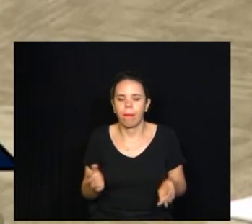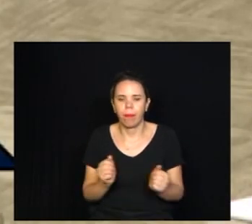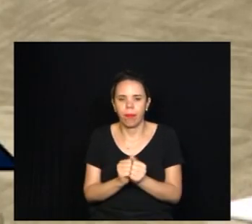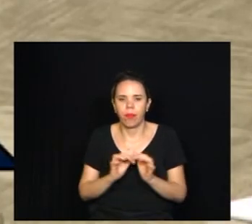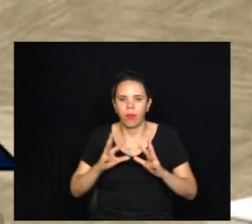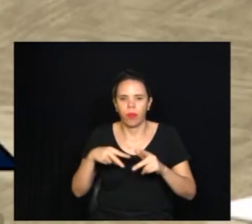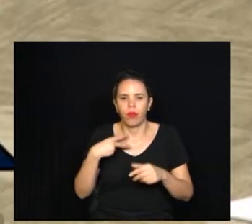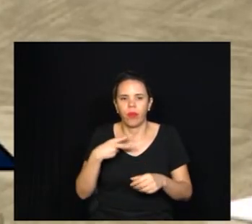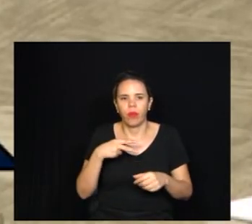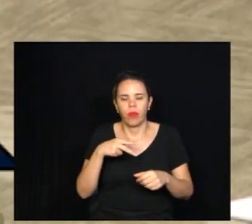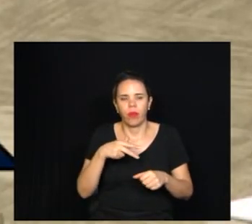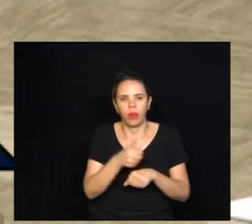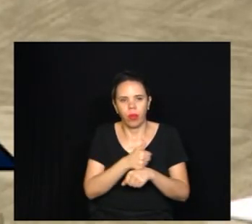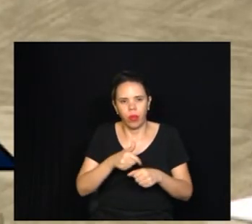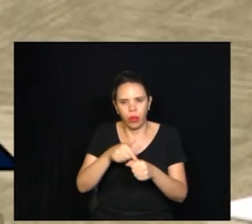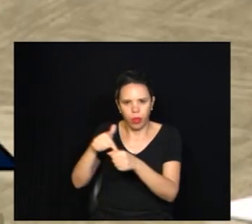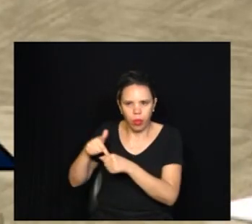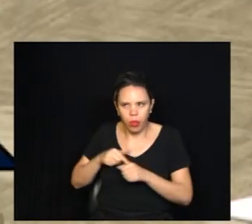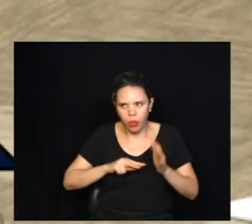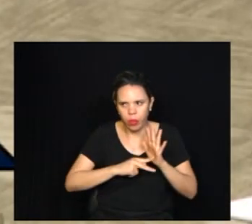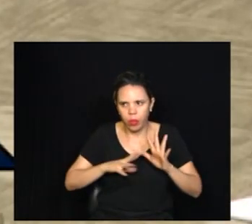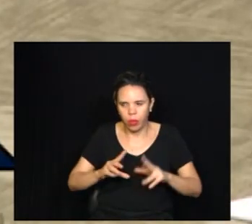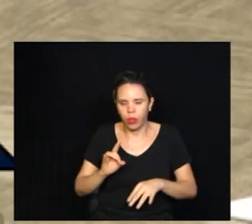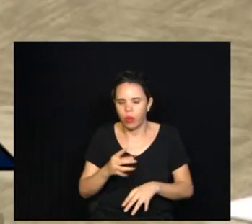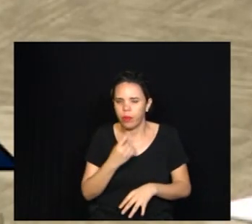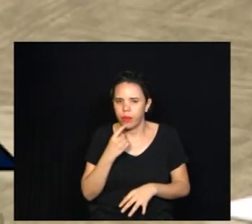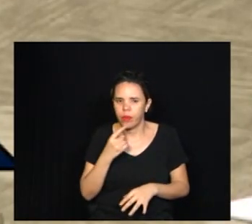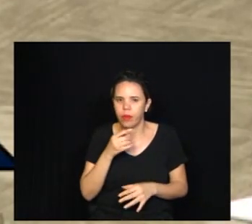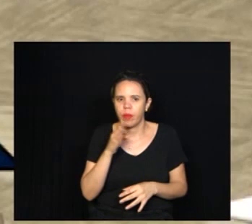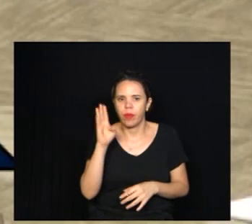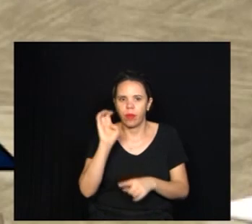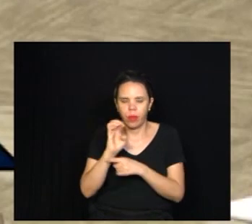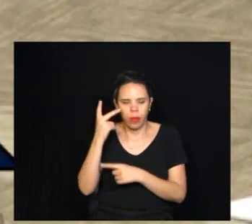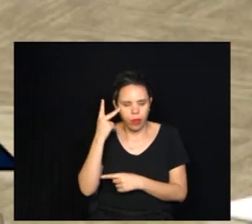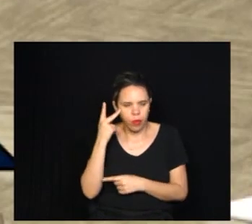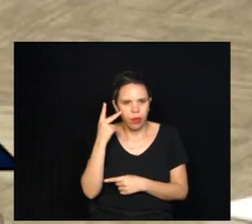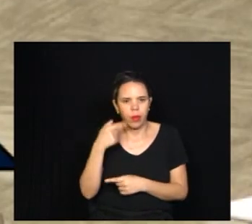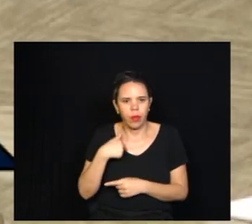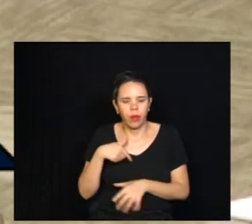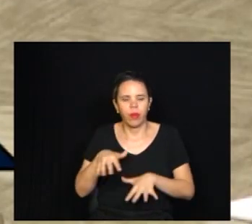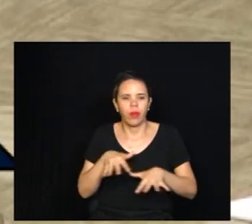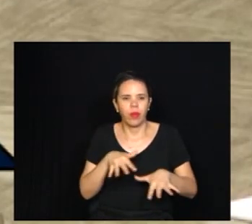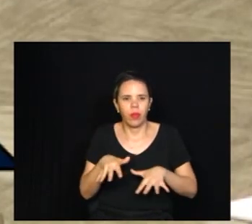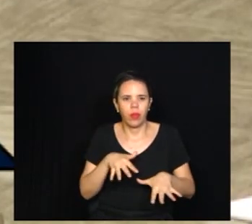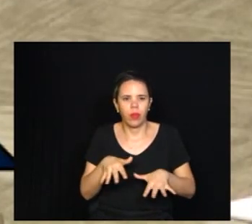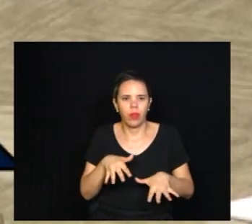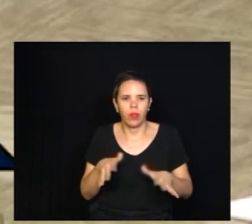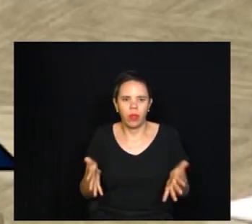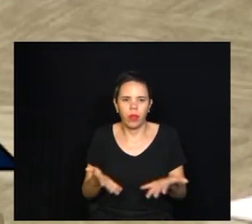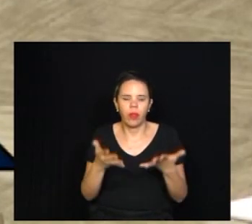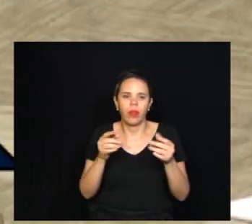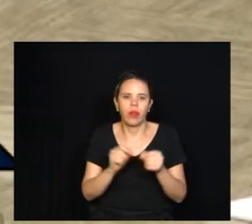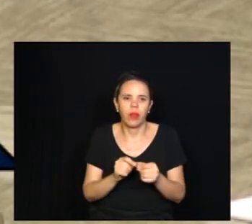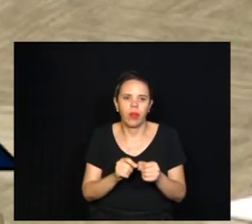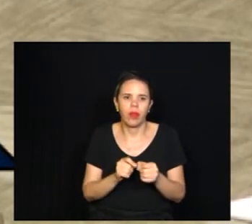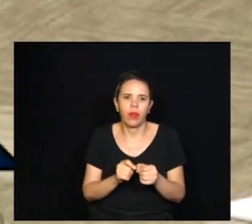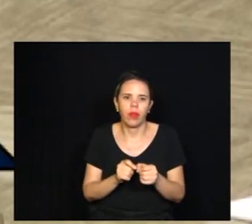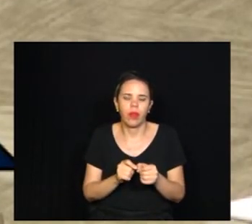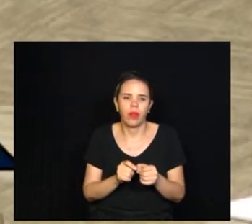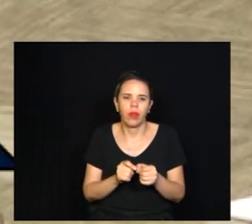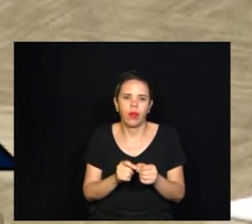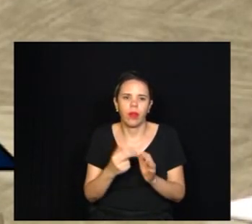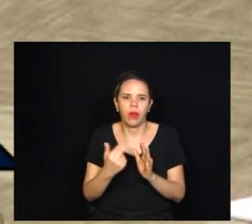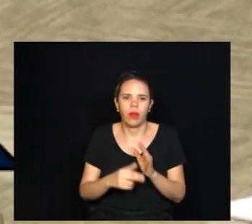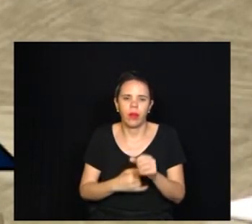todos os frentistas, com todos os sindicatos, não só de Campinas, mas do estado de São Paulo, esse movimento que eu estou levantando através da